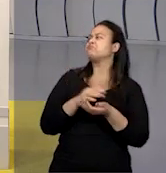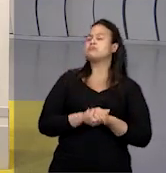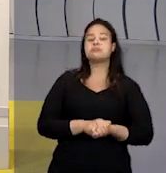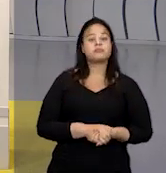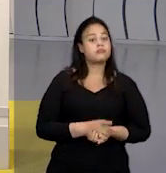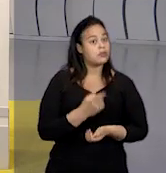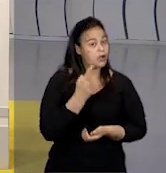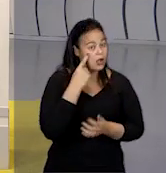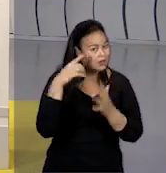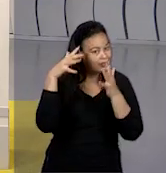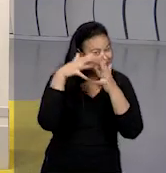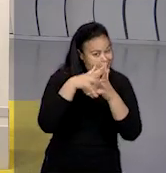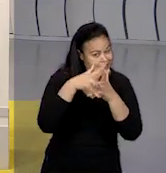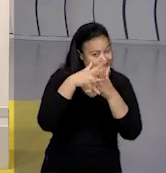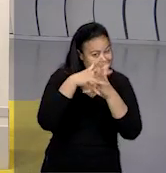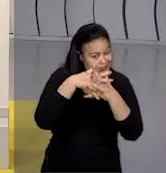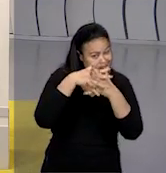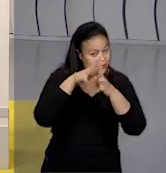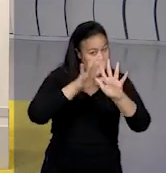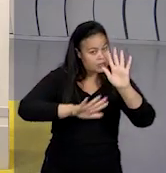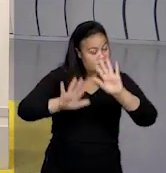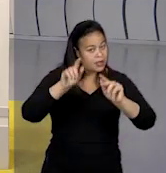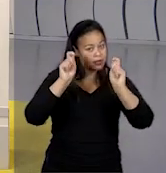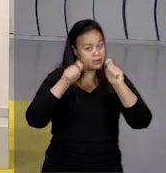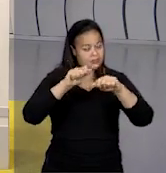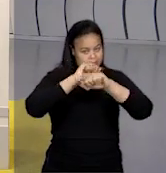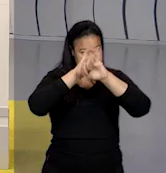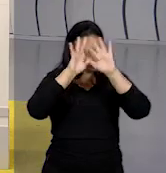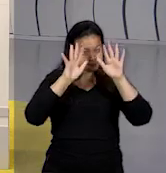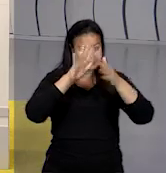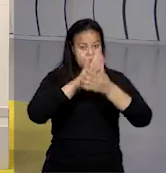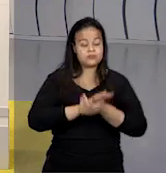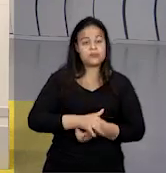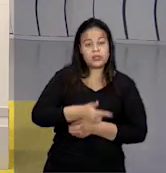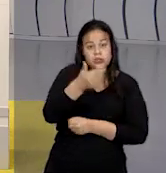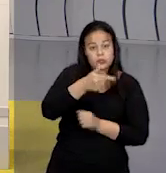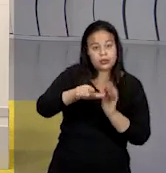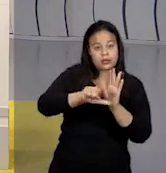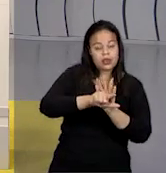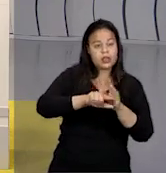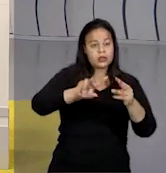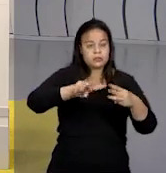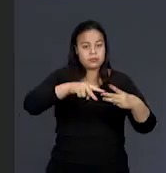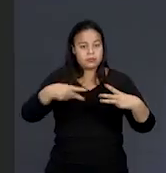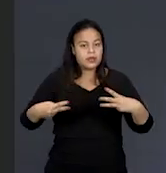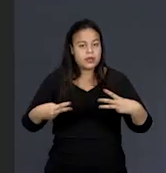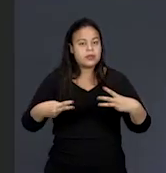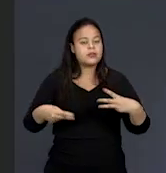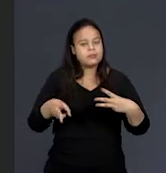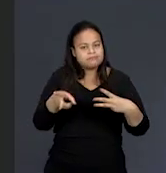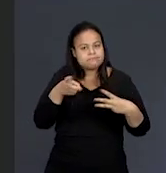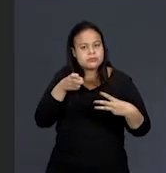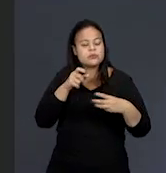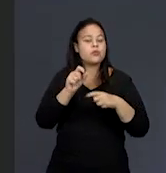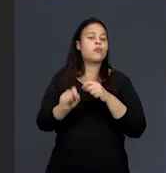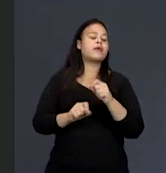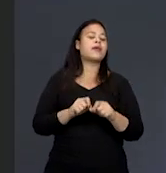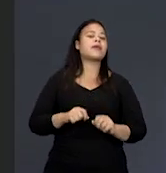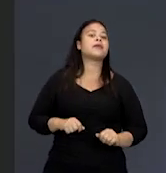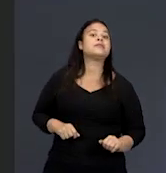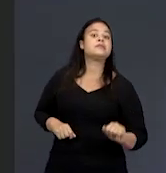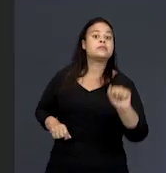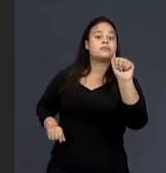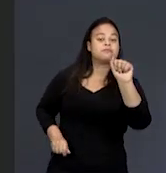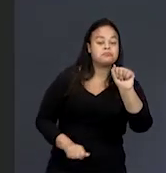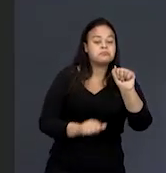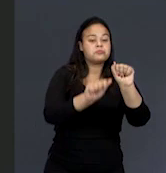não confundir. A segunda lei de Mendel, ela traz para a gente que azão, azinho, por exemplo,